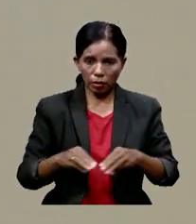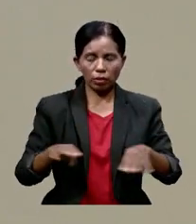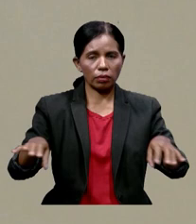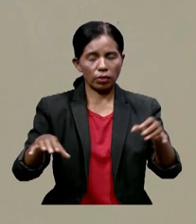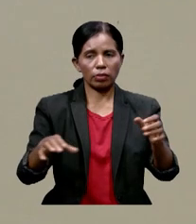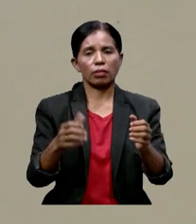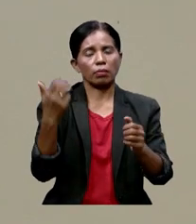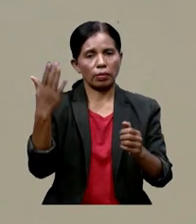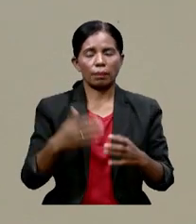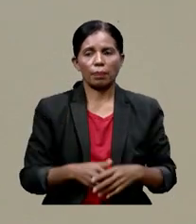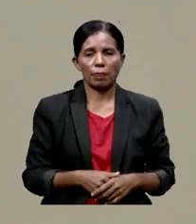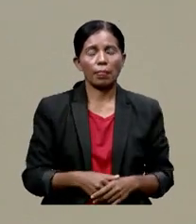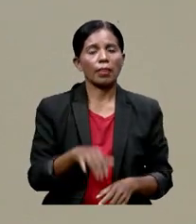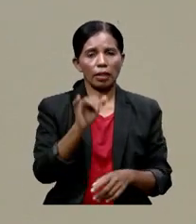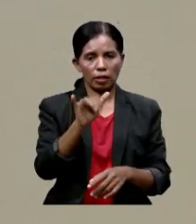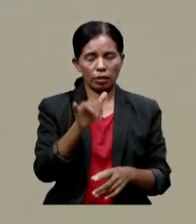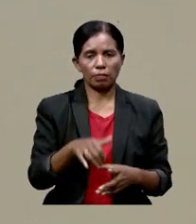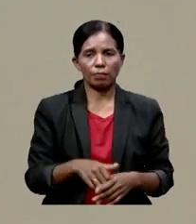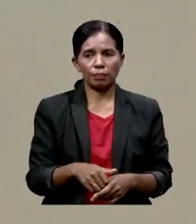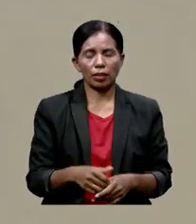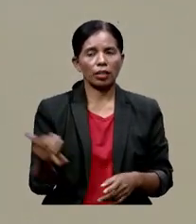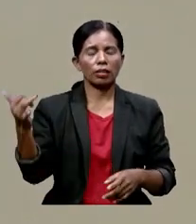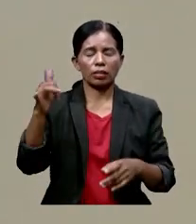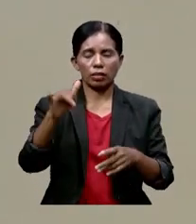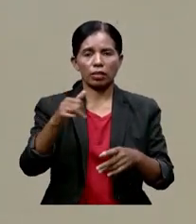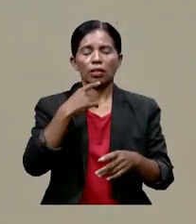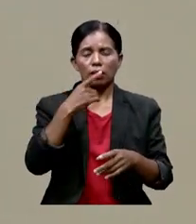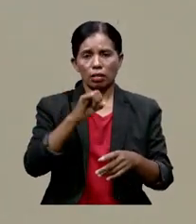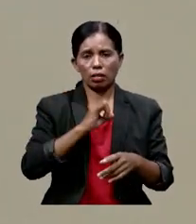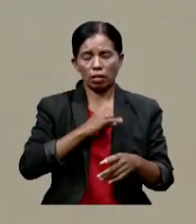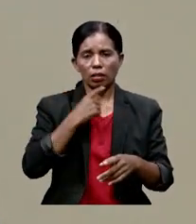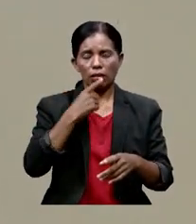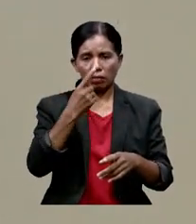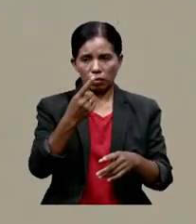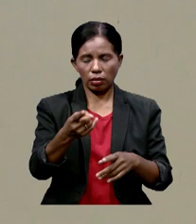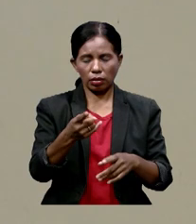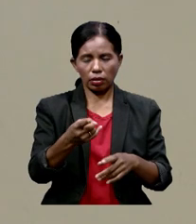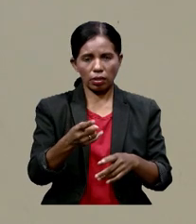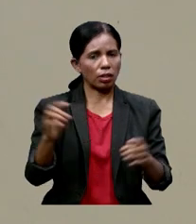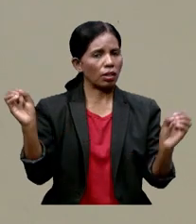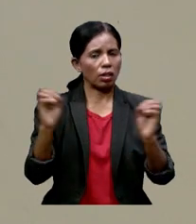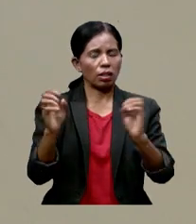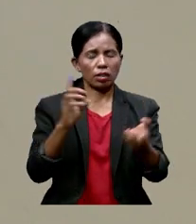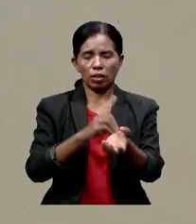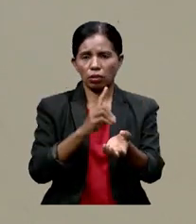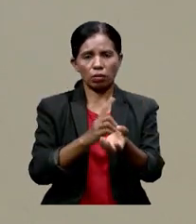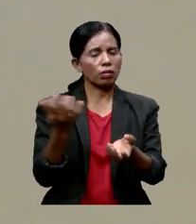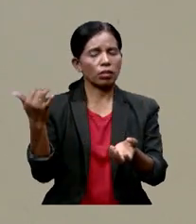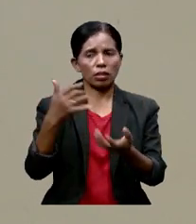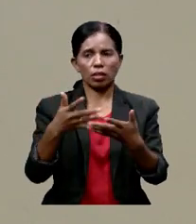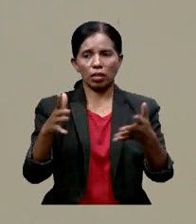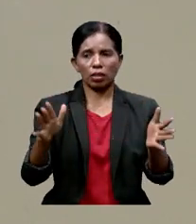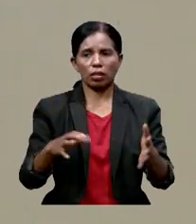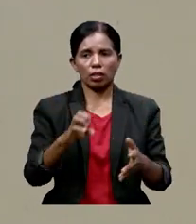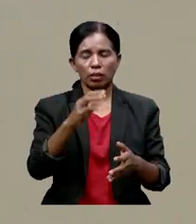centrais sim sim Si ra mamu kan so hina te miona kata ka fasara se mamu klima kan sa ho lau mamu er puti